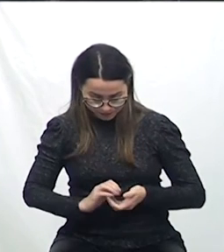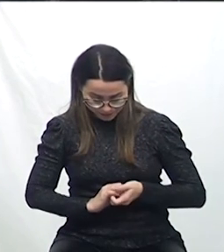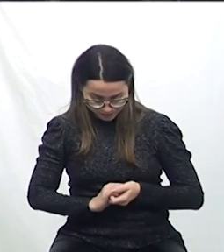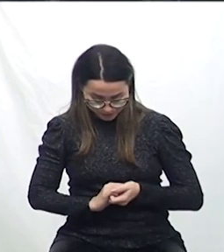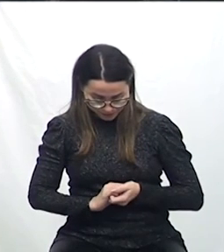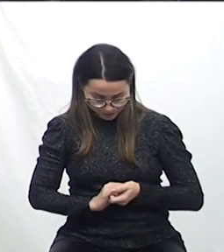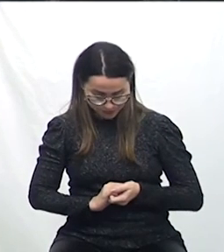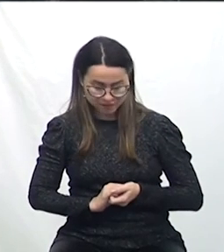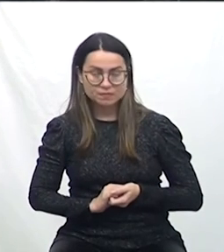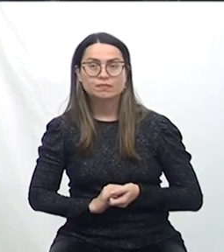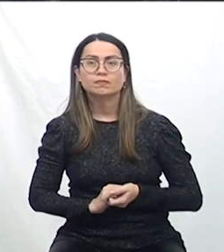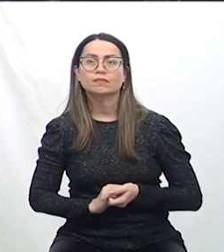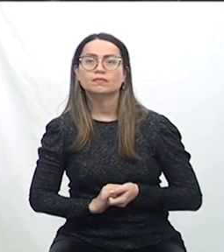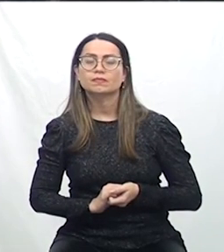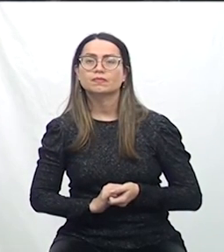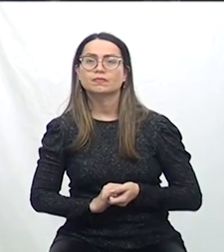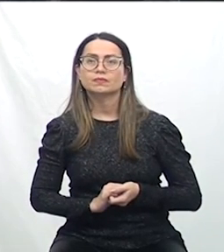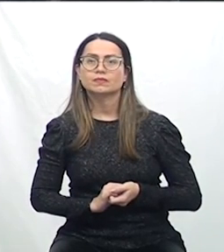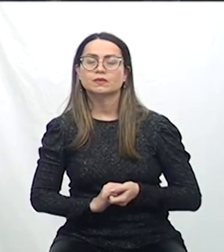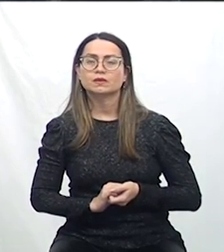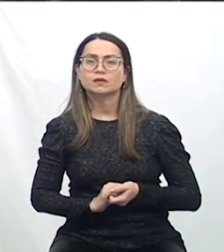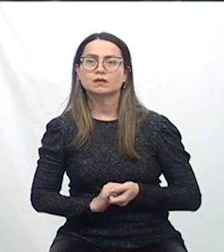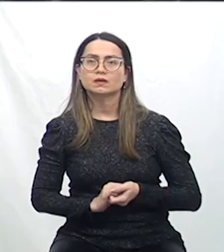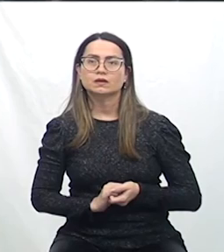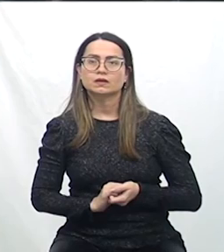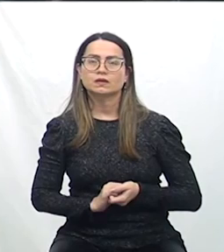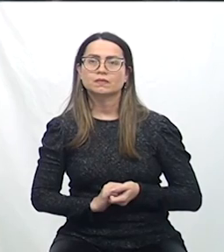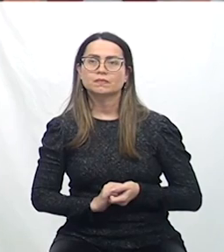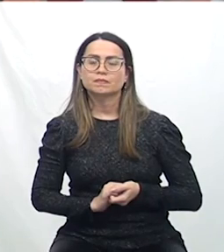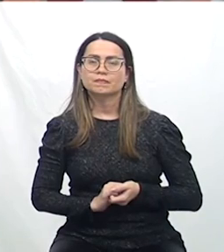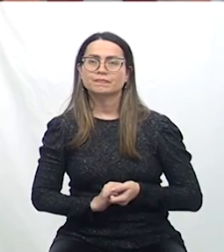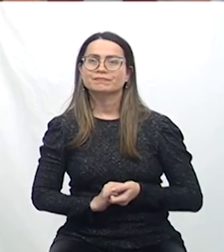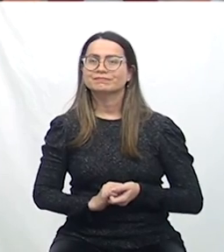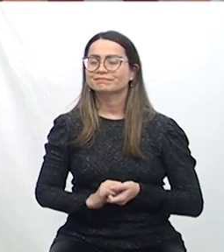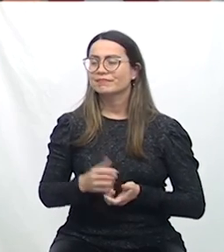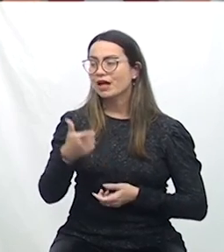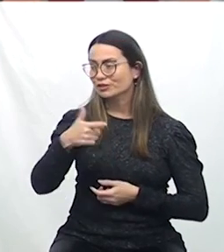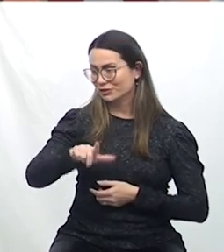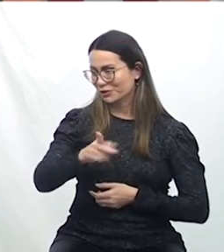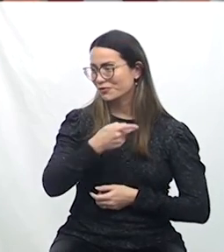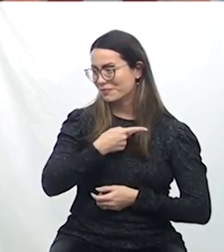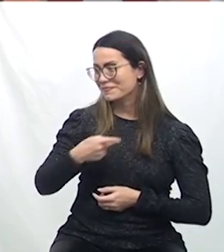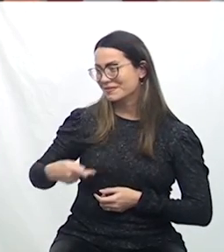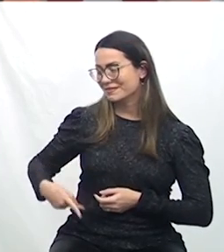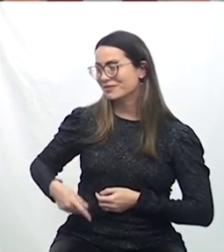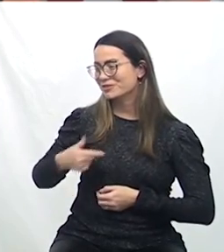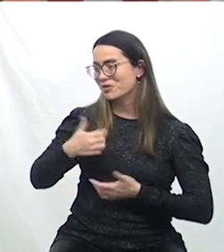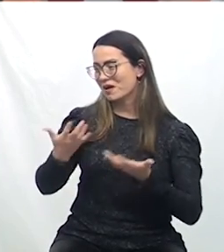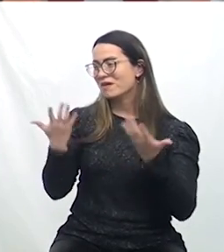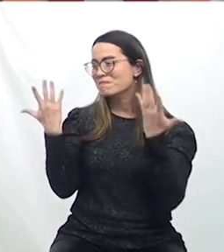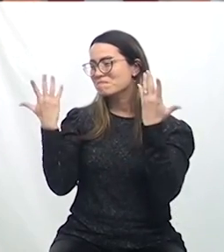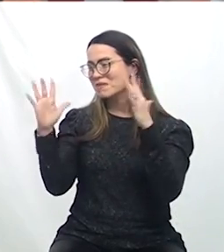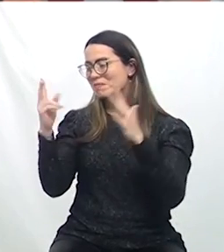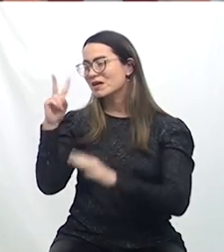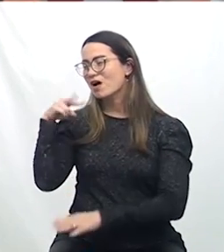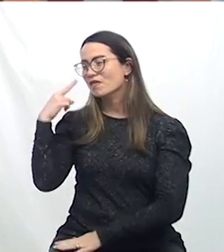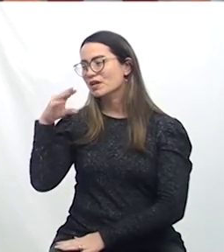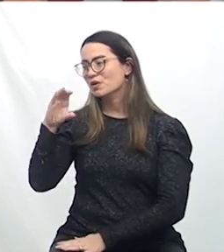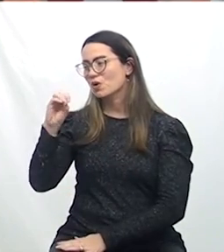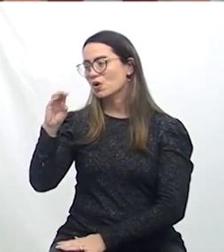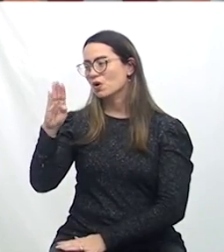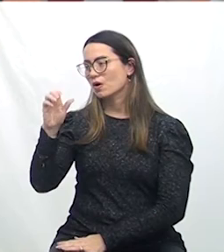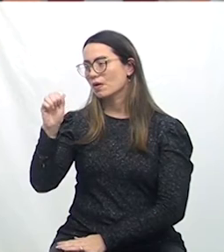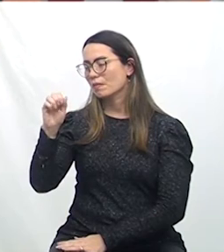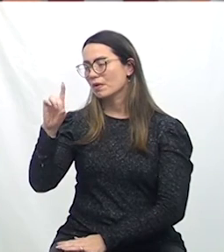Mais uma vez, senhora presidente, venho até a tribuna, primeiro para parabenizar o vereador Obadias por